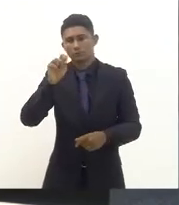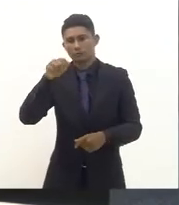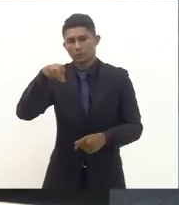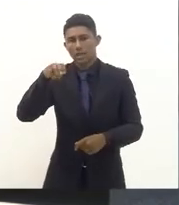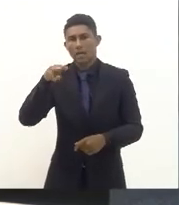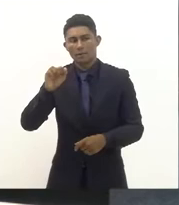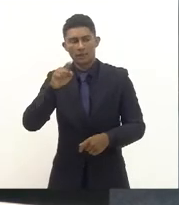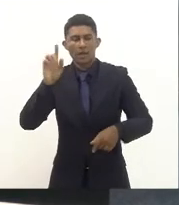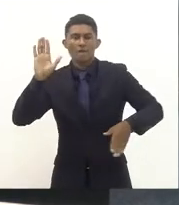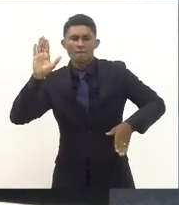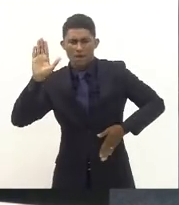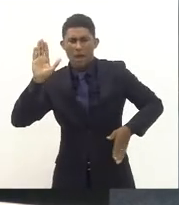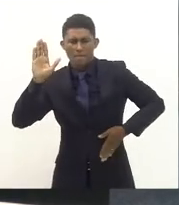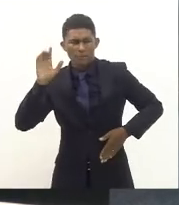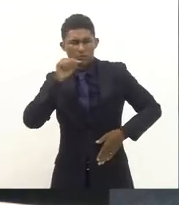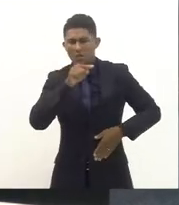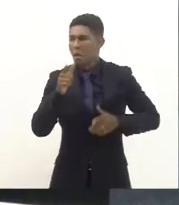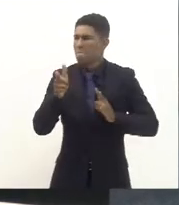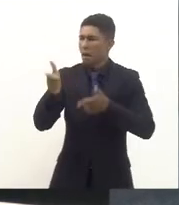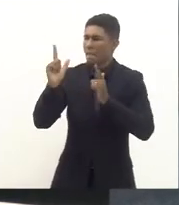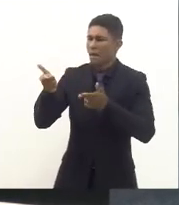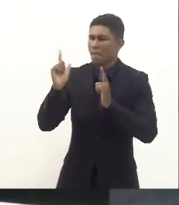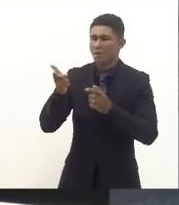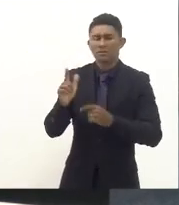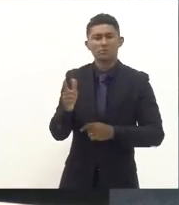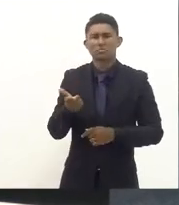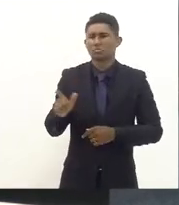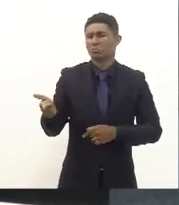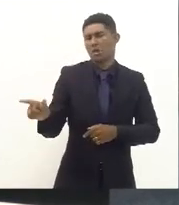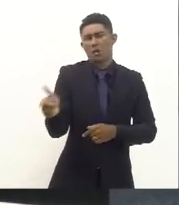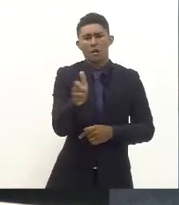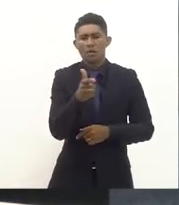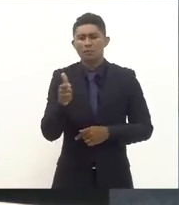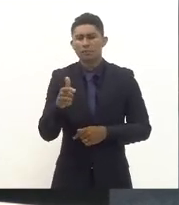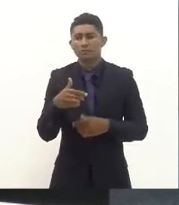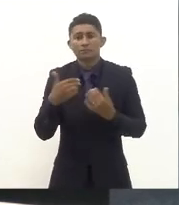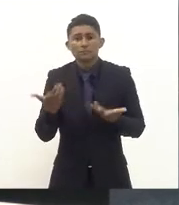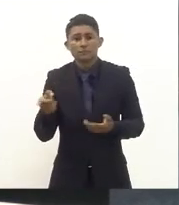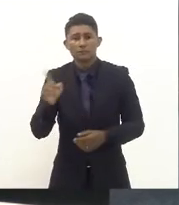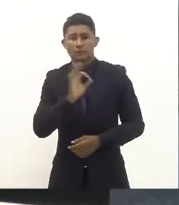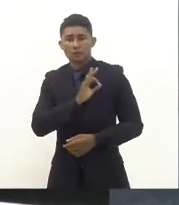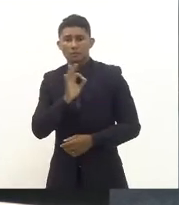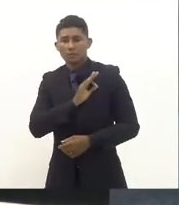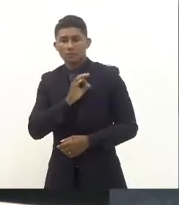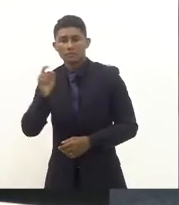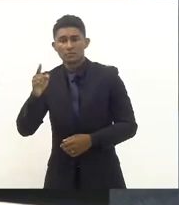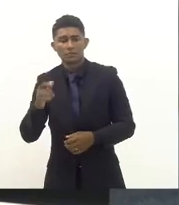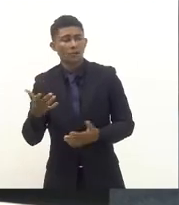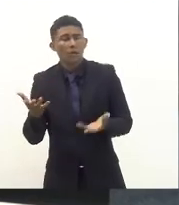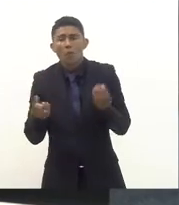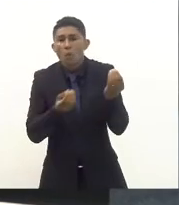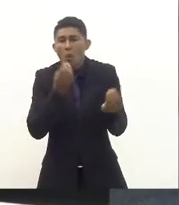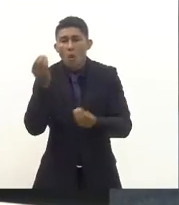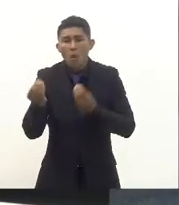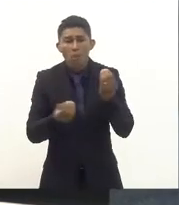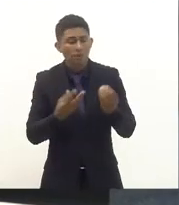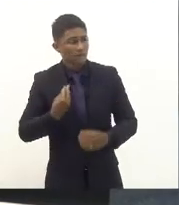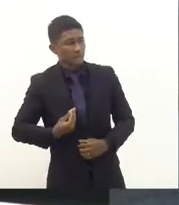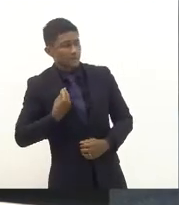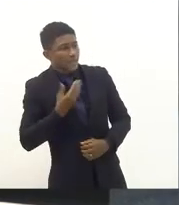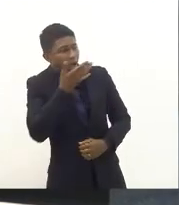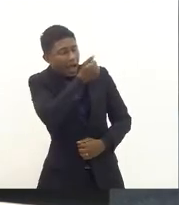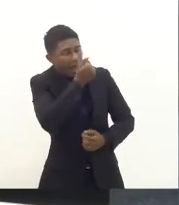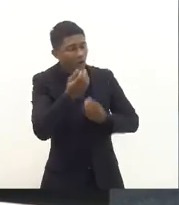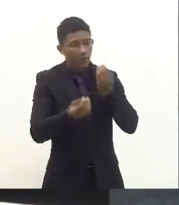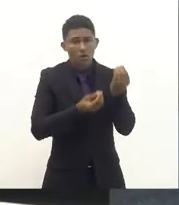tem nenhum vagabundo para dar tiro nele então a única forma que o policial Tem de se defender quando ele